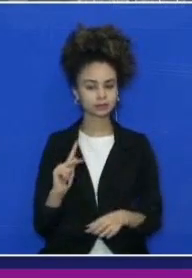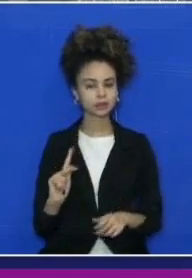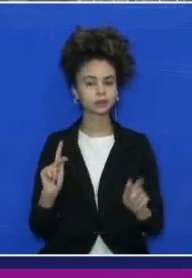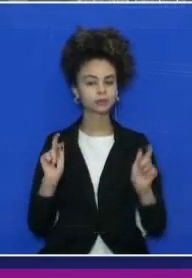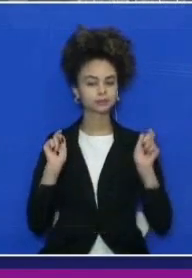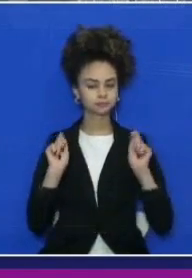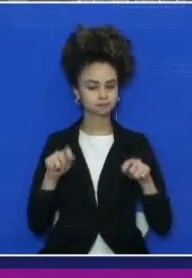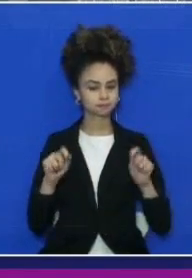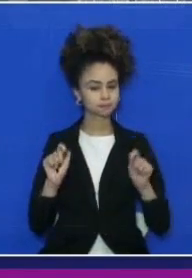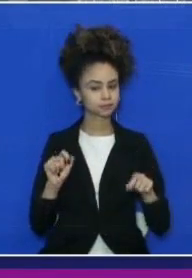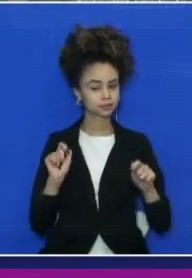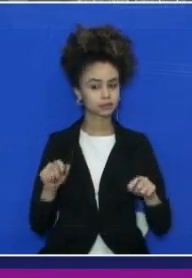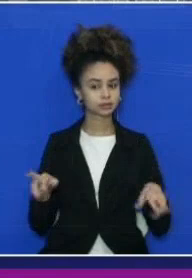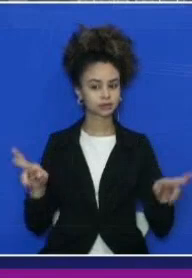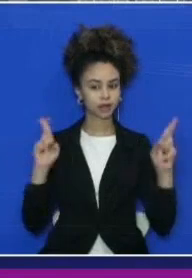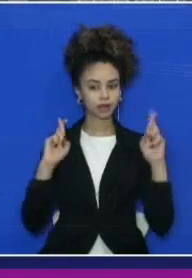torcida.